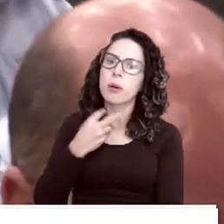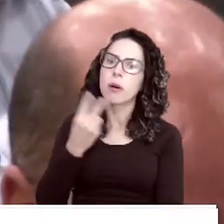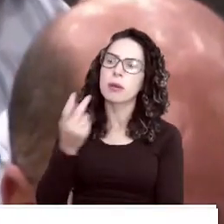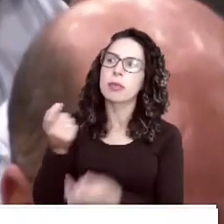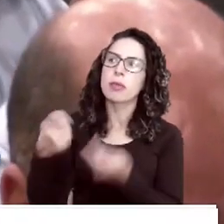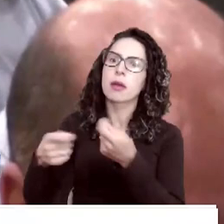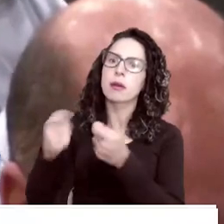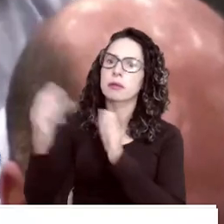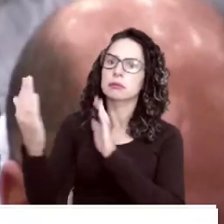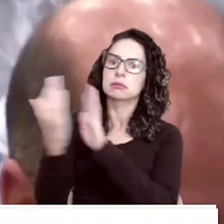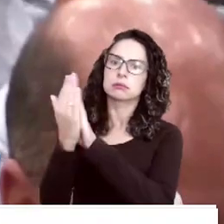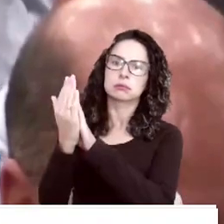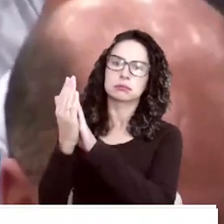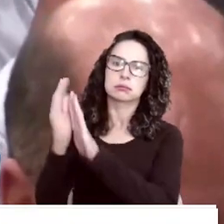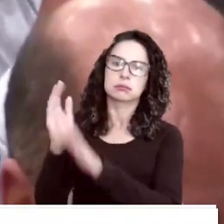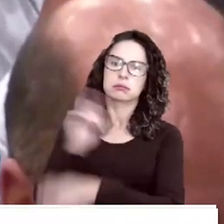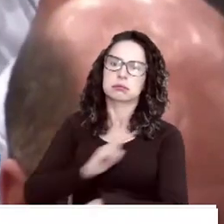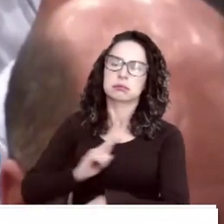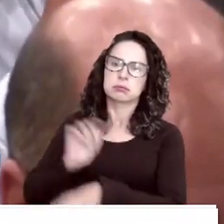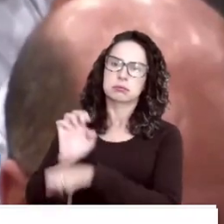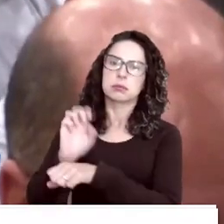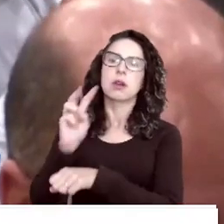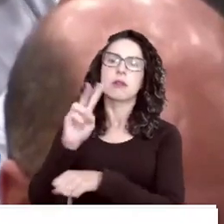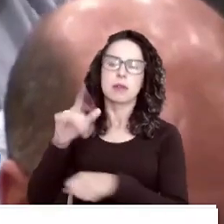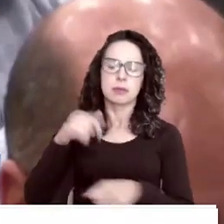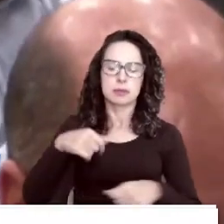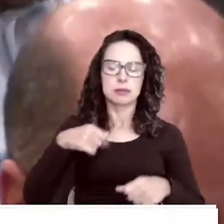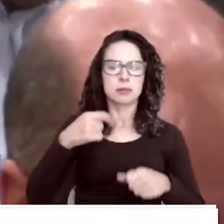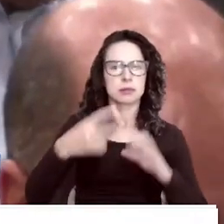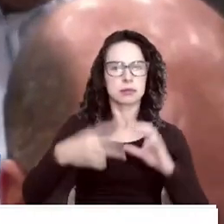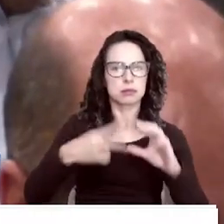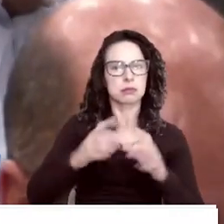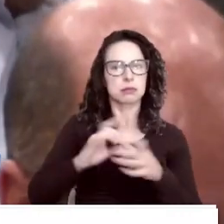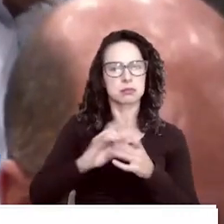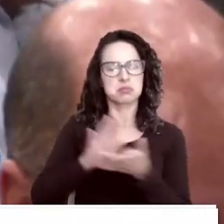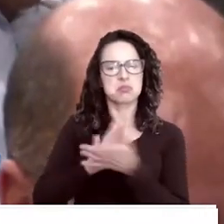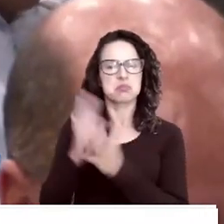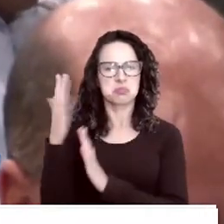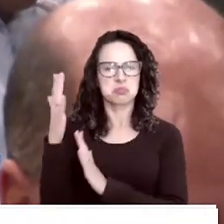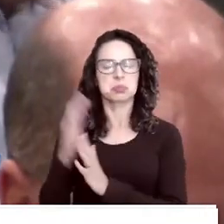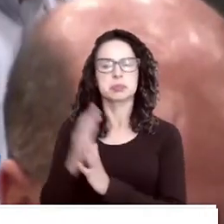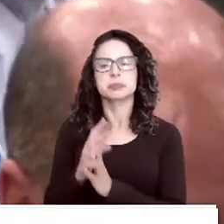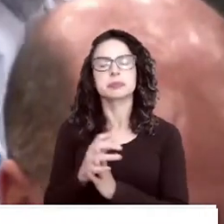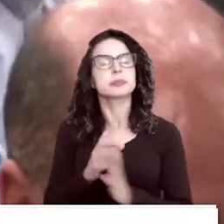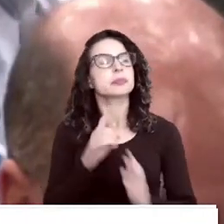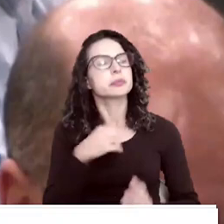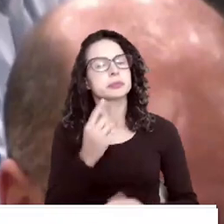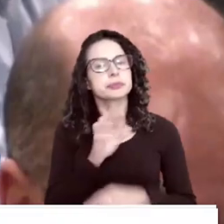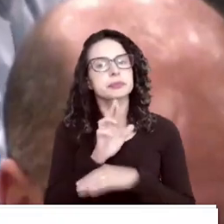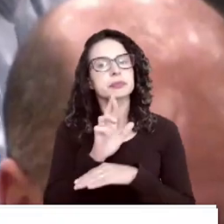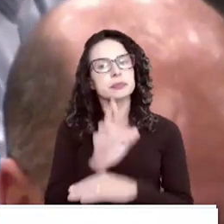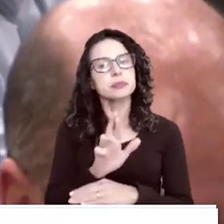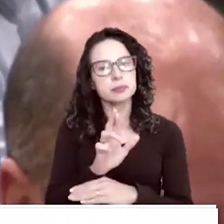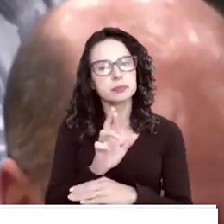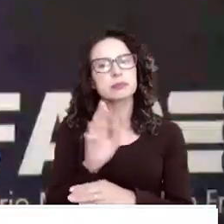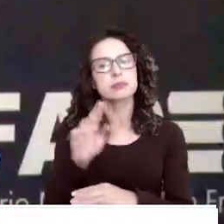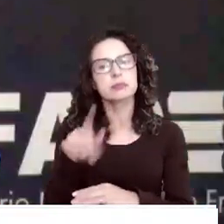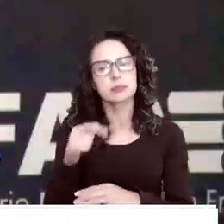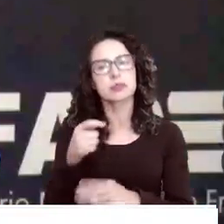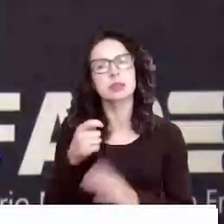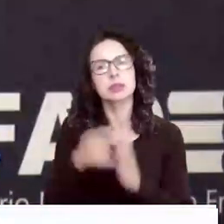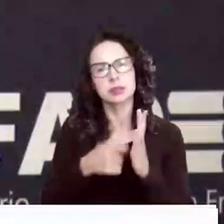direta com o governo do estado, que vai ter que passar aqui por essa casa. Parabéns, Wilson. A nossa representação é nesse sentido, de